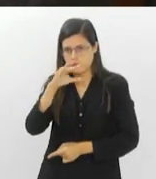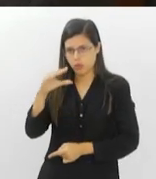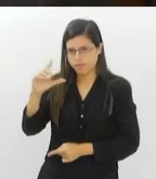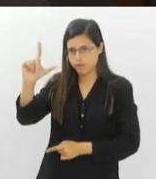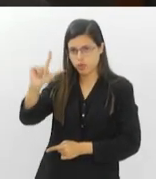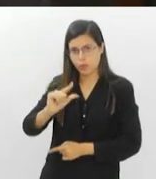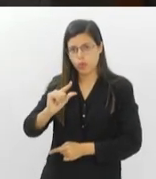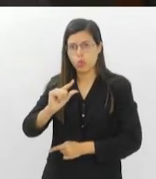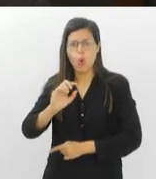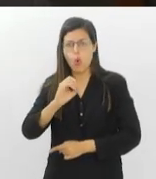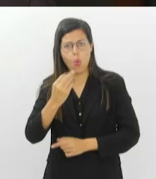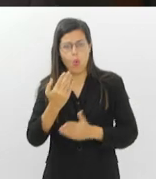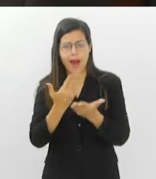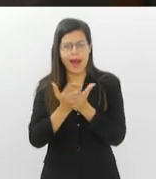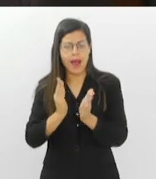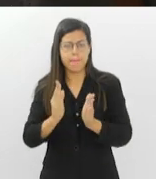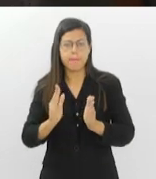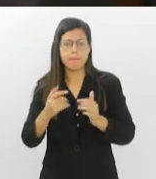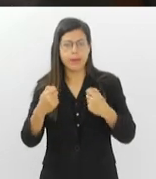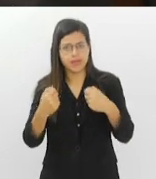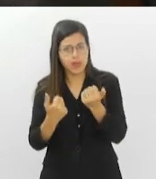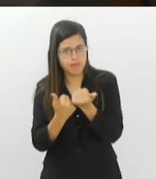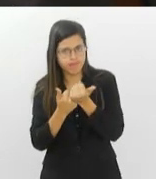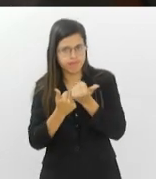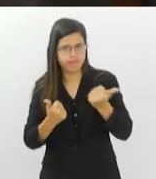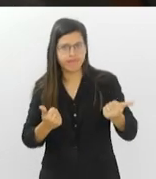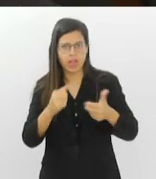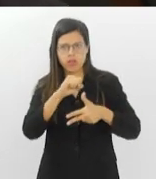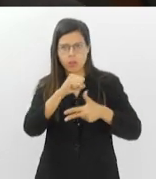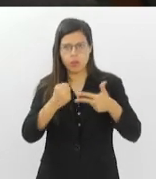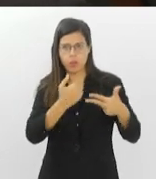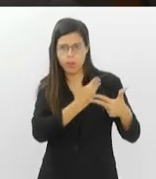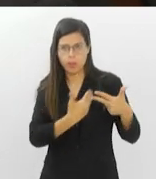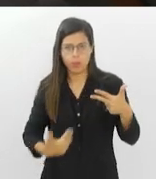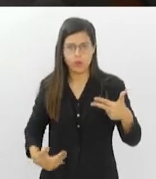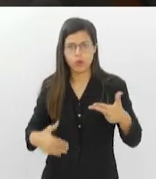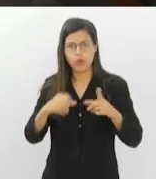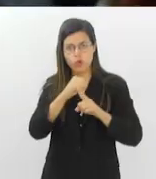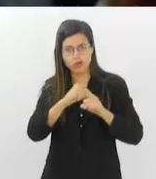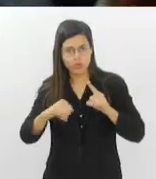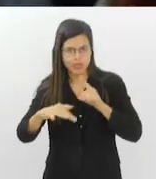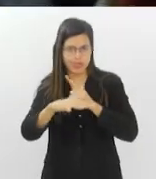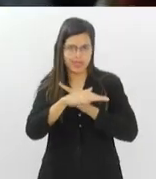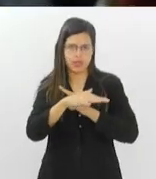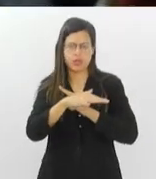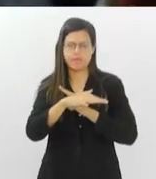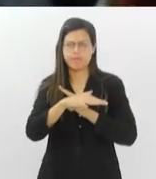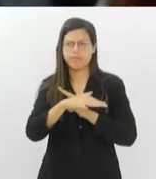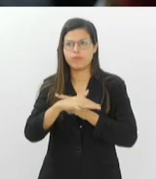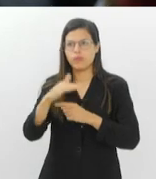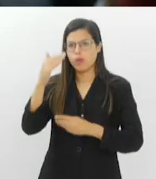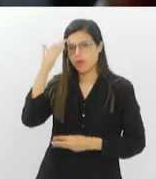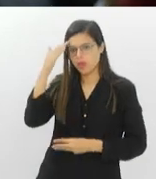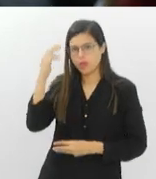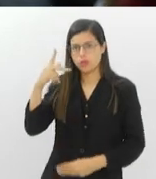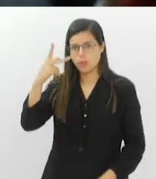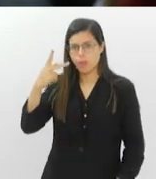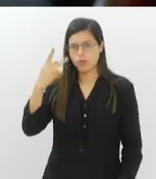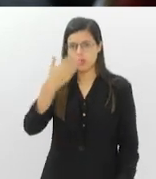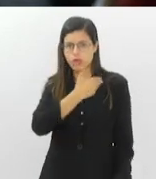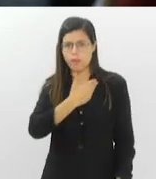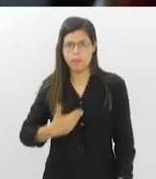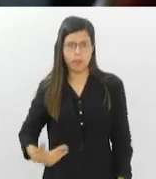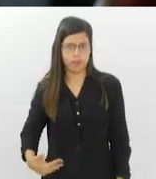ou acabe, precisa da parceria do poder público com a sociedade civil. Eu entendo que essas políticas públicas elas